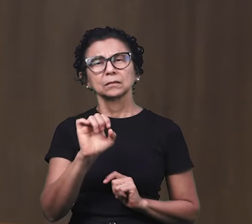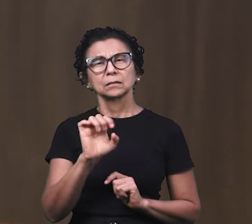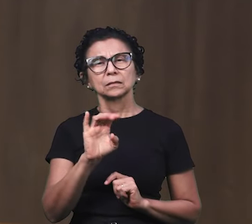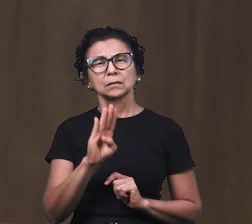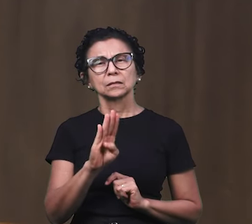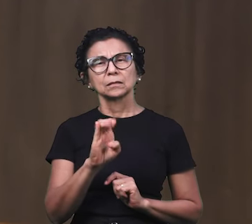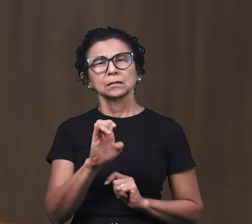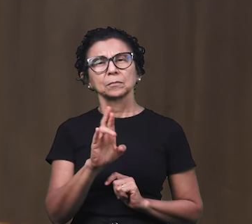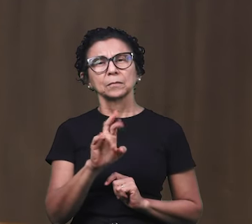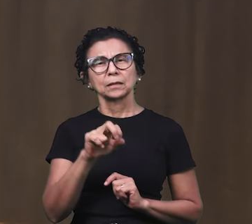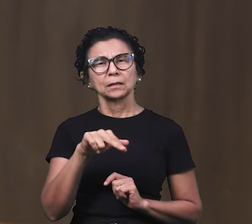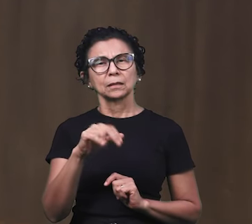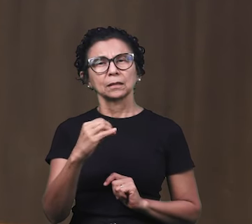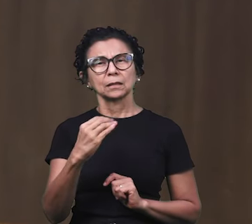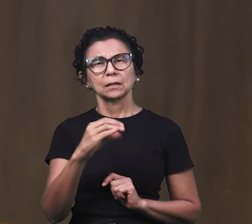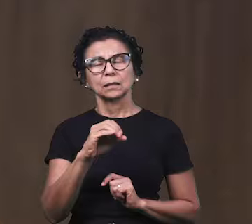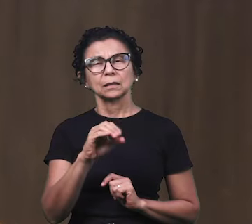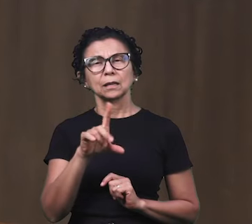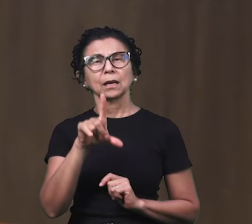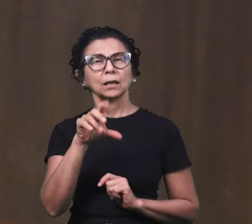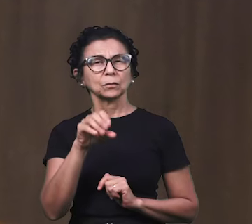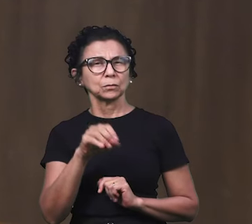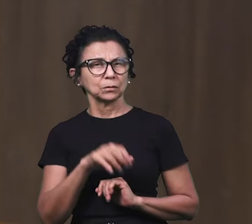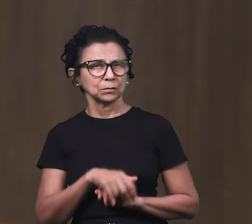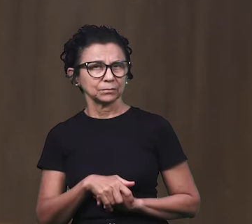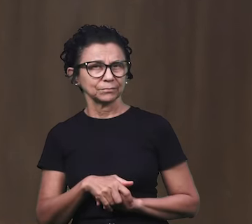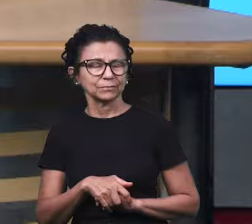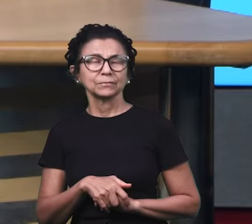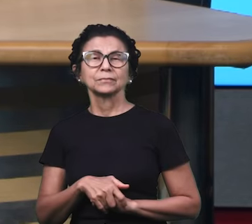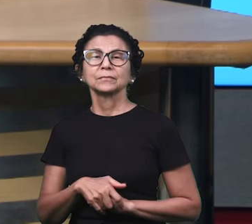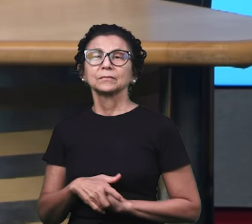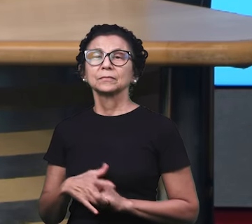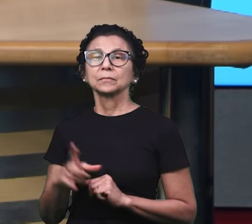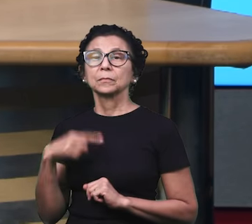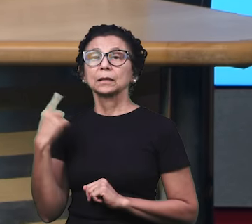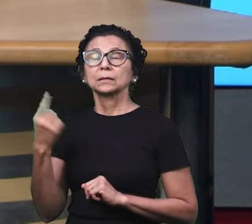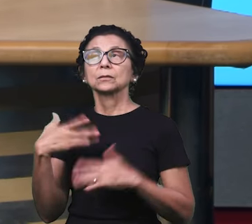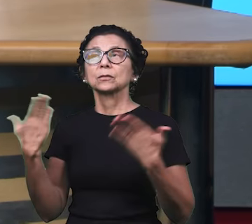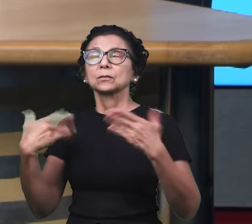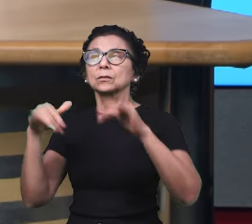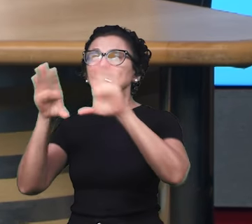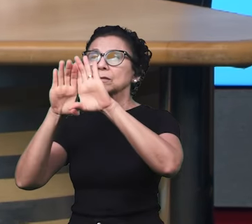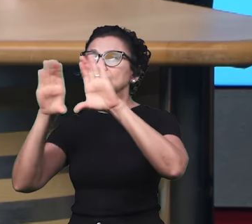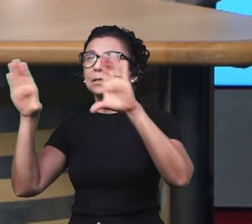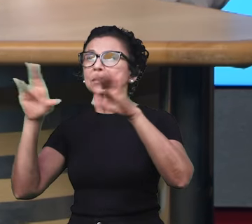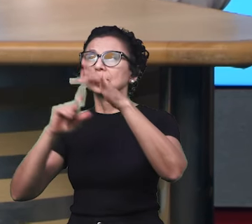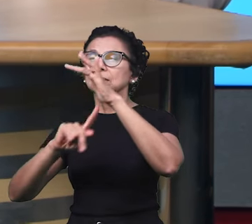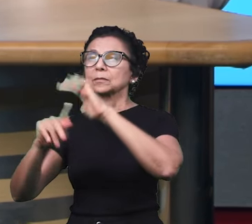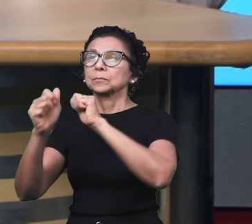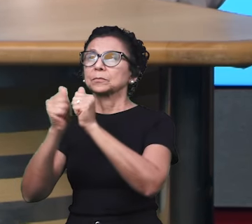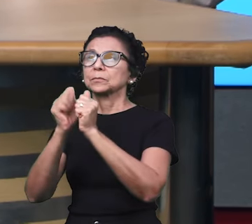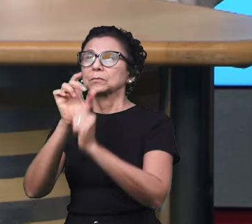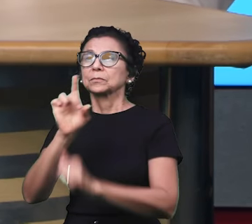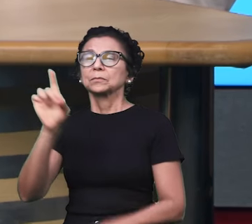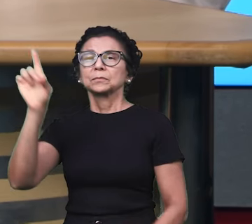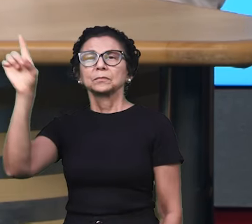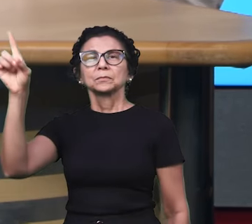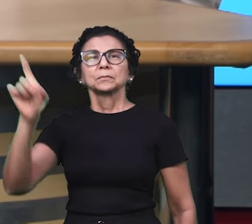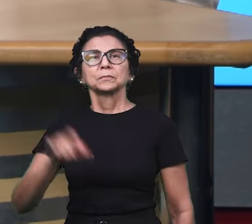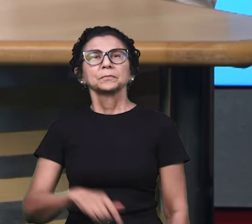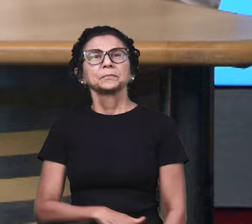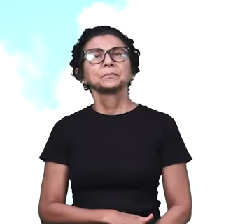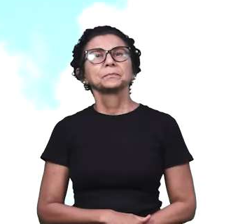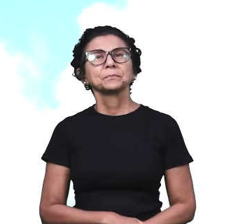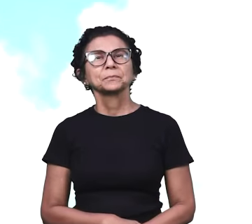do Pai. Pastor Leonardo, tem um minutinho ainda, né, para as últimas considerações aí, porque o horário já está. Essa festa dos tabernáculos